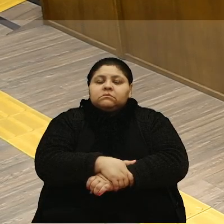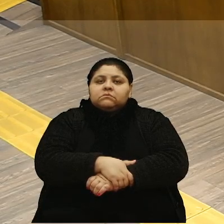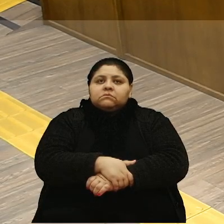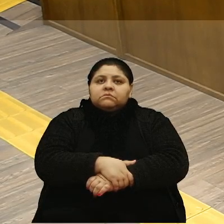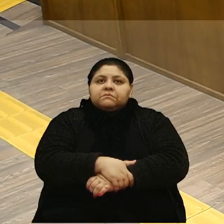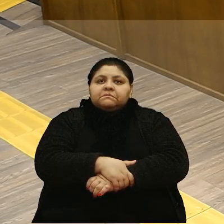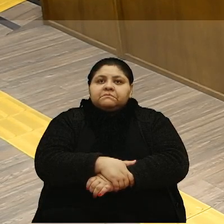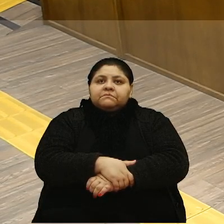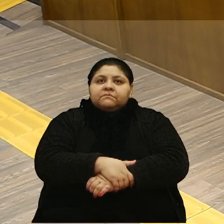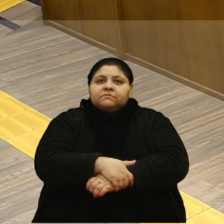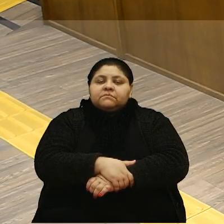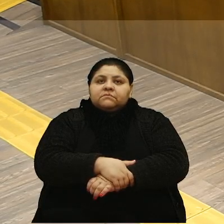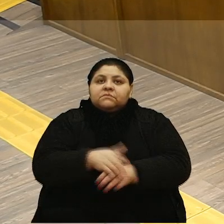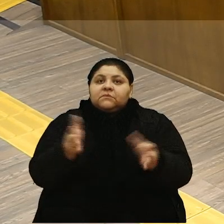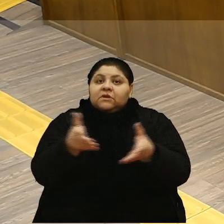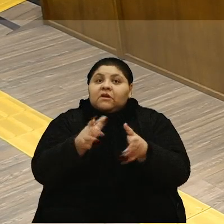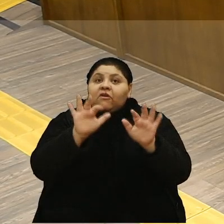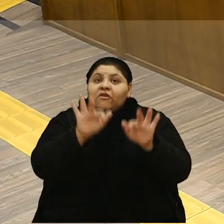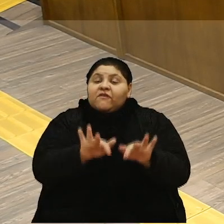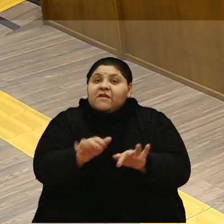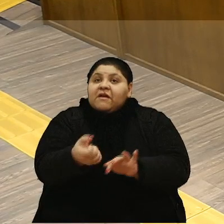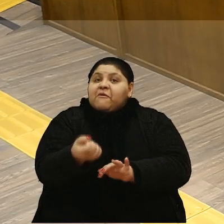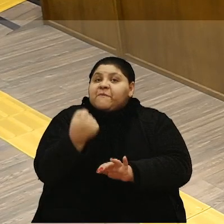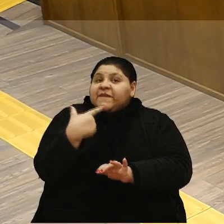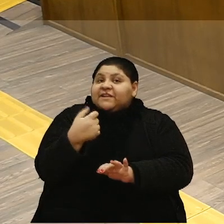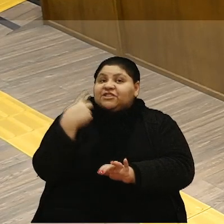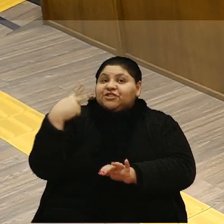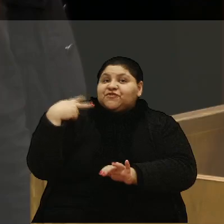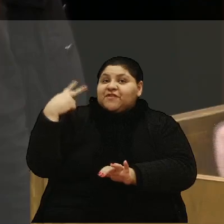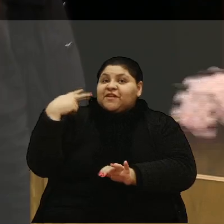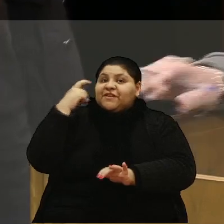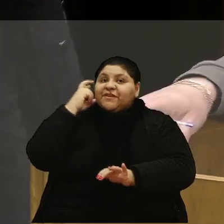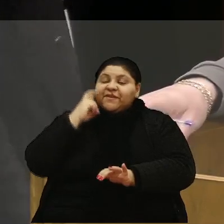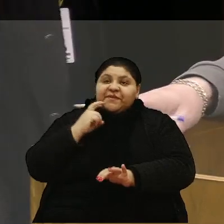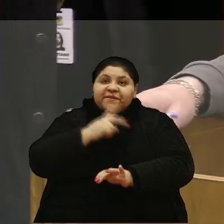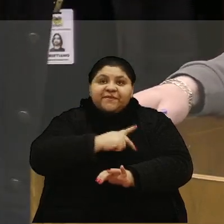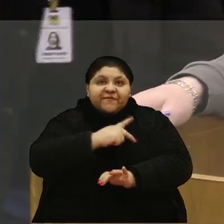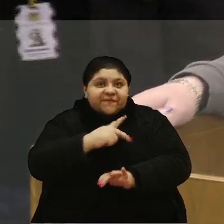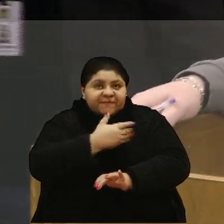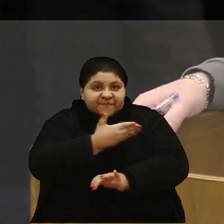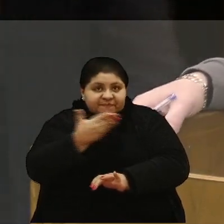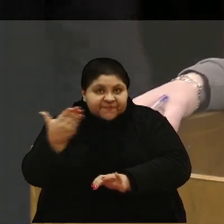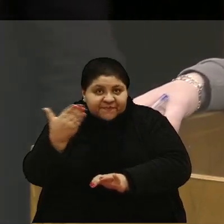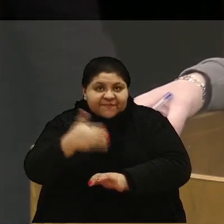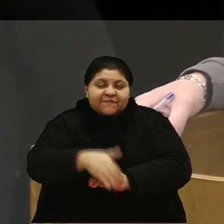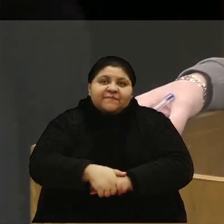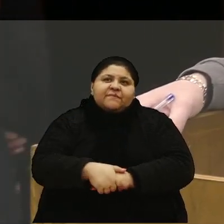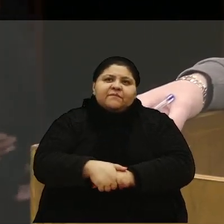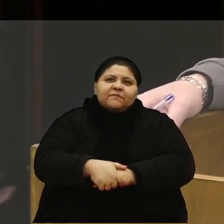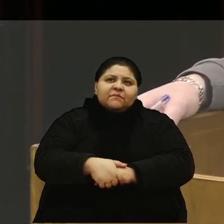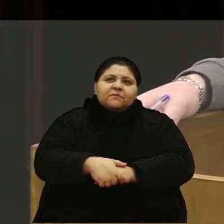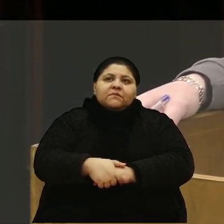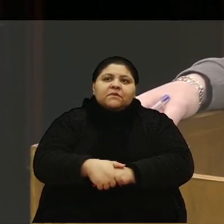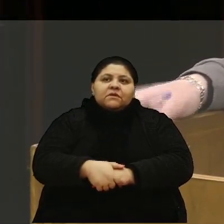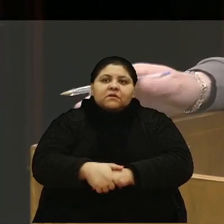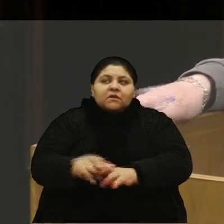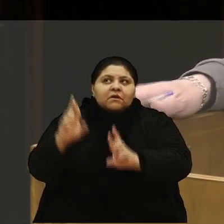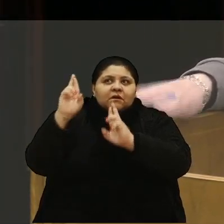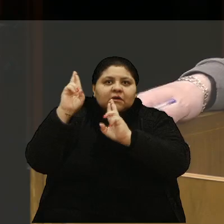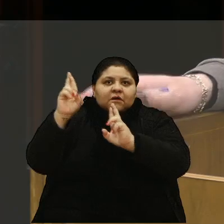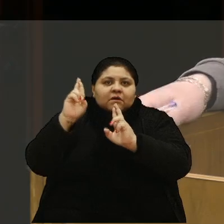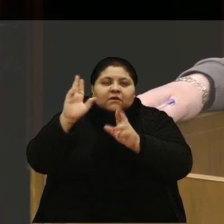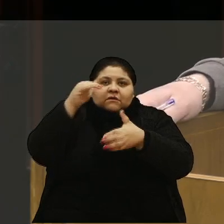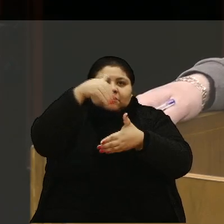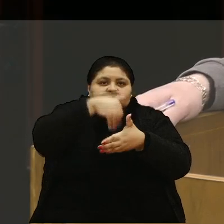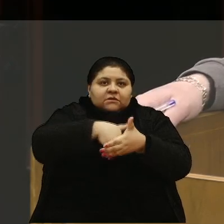Vamos lá para rebater a piadinha do vereador Daniel. Senhor presidente, senhoras e senhores vereadores, finalmente votaremos o